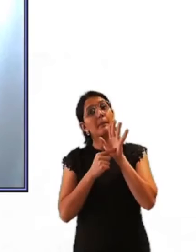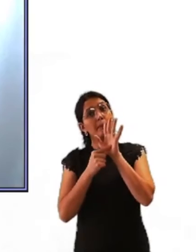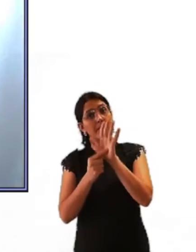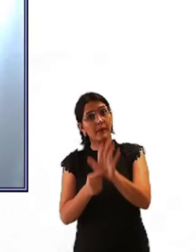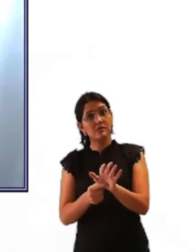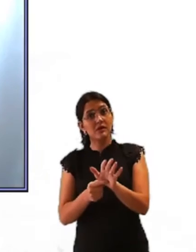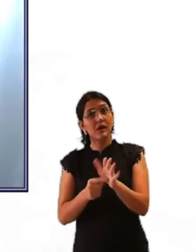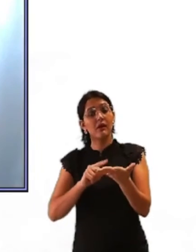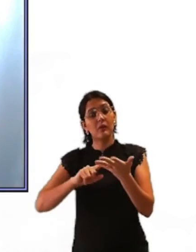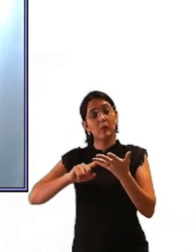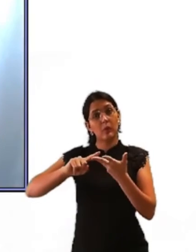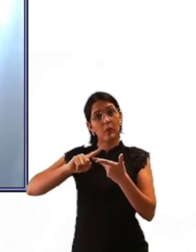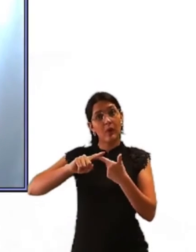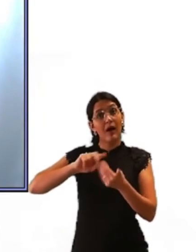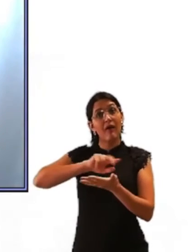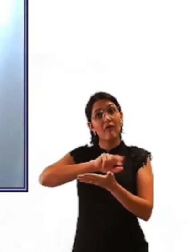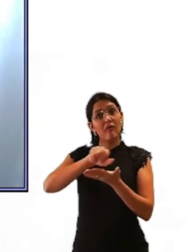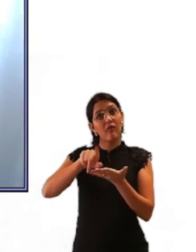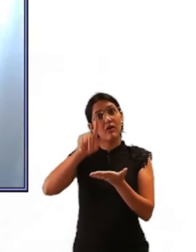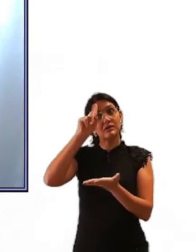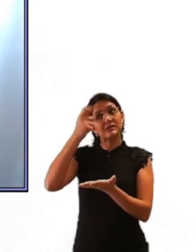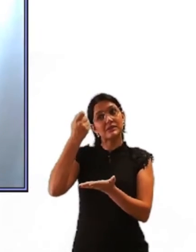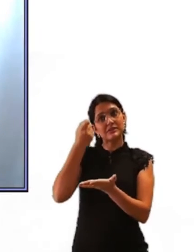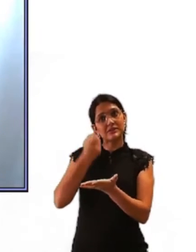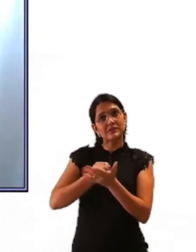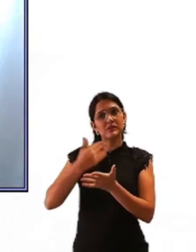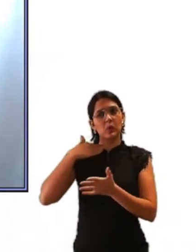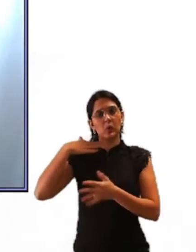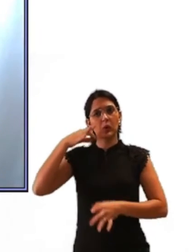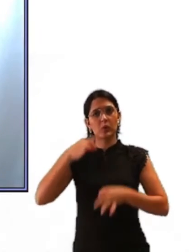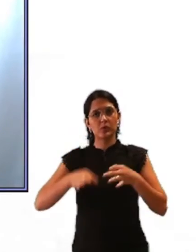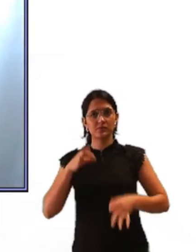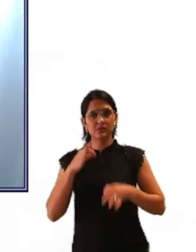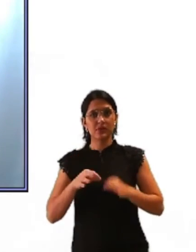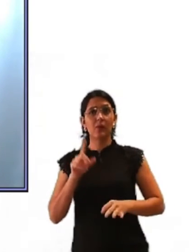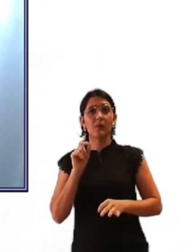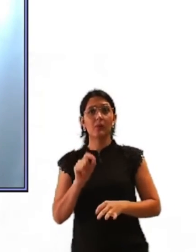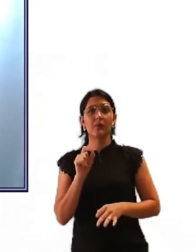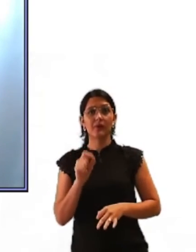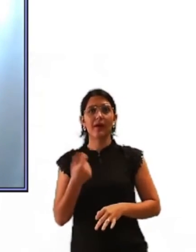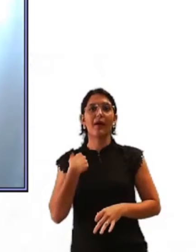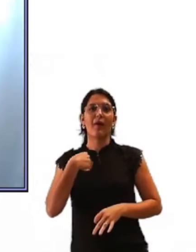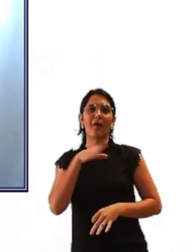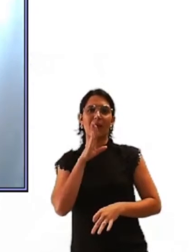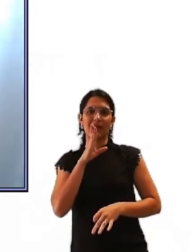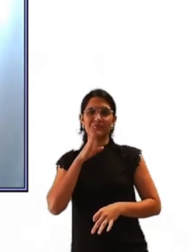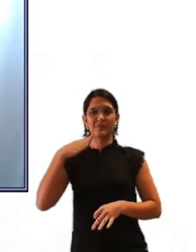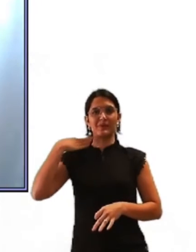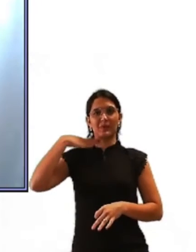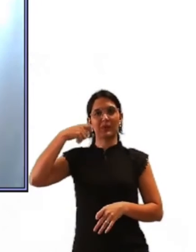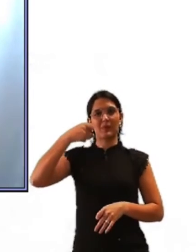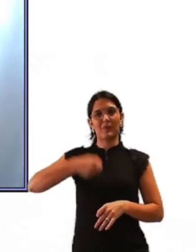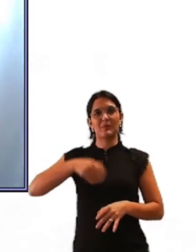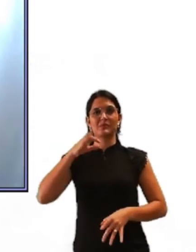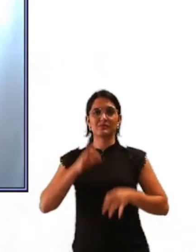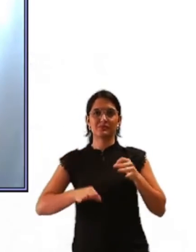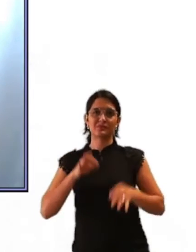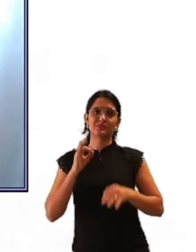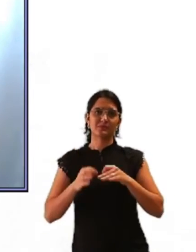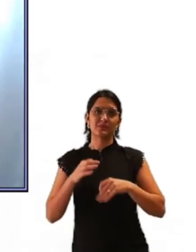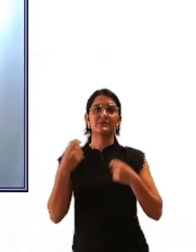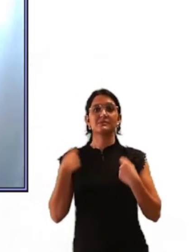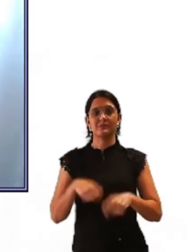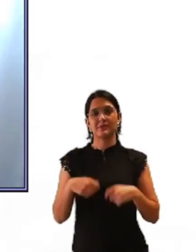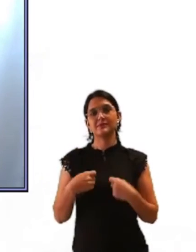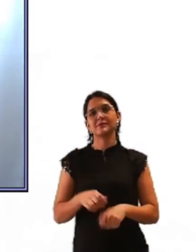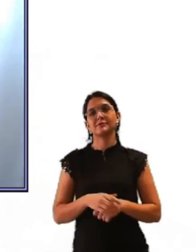desses fatores extrajurídicos na tomada de decisão judicial, é o conhecimento pelo juiz desses fatores que podem influenciar,